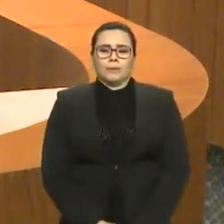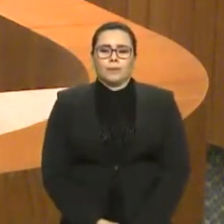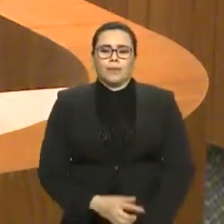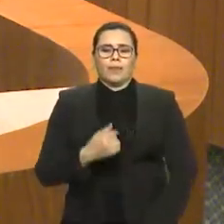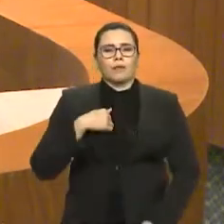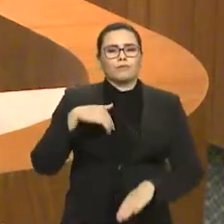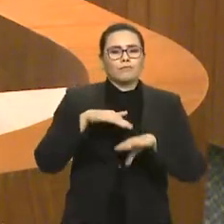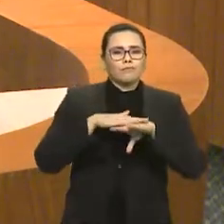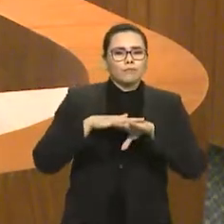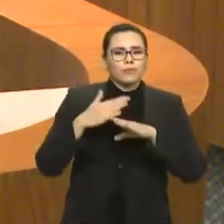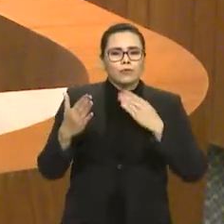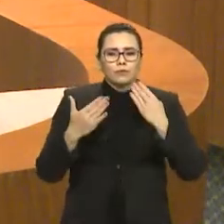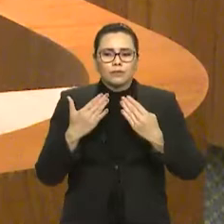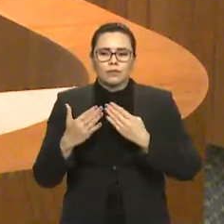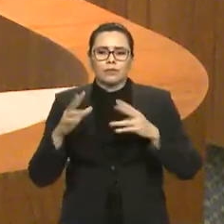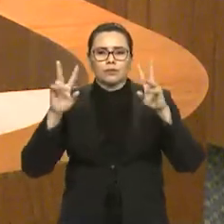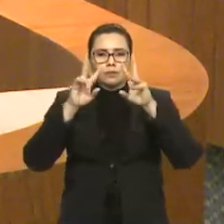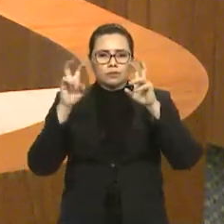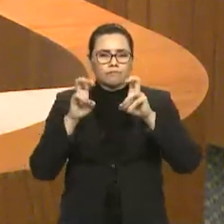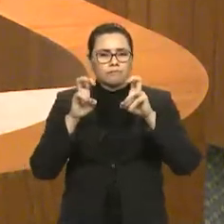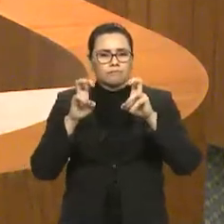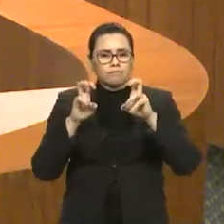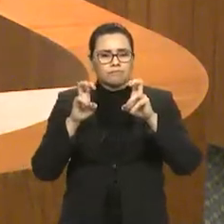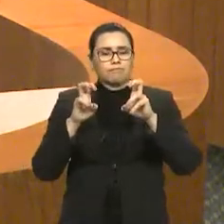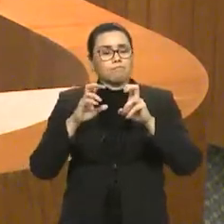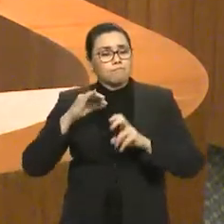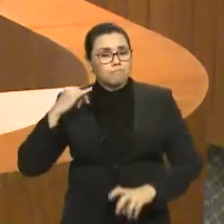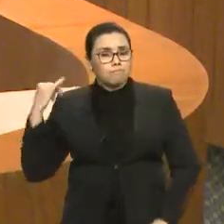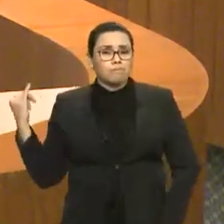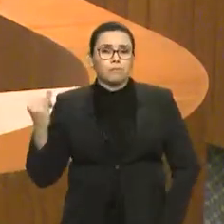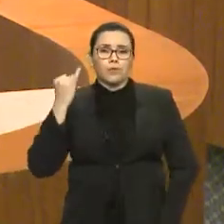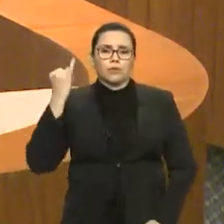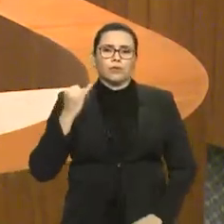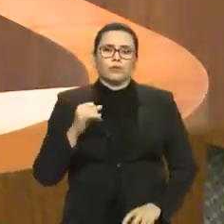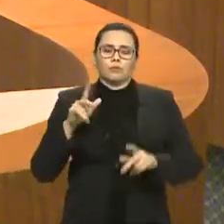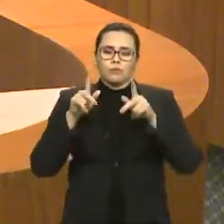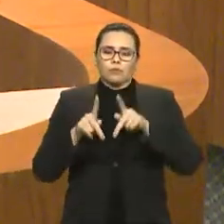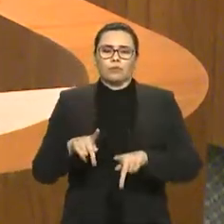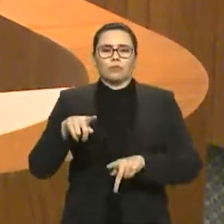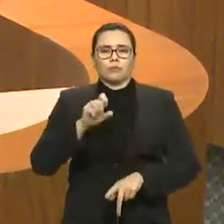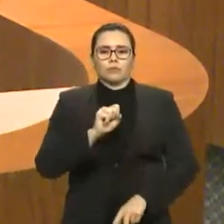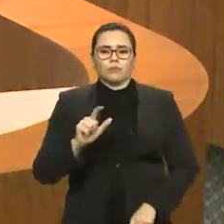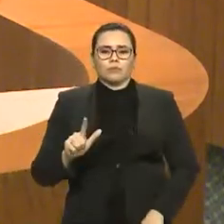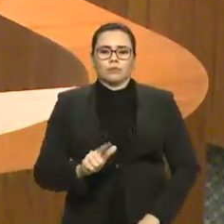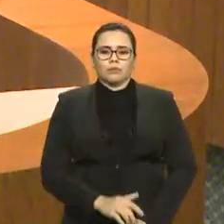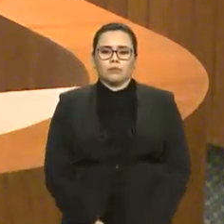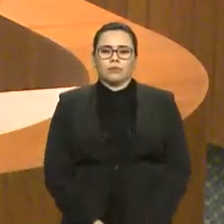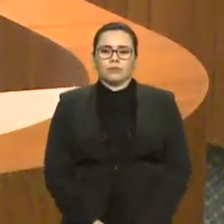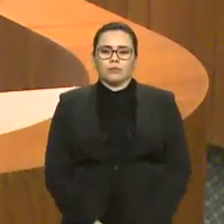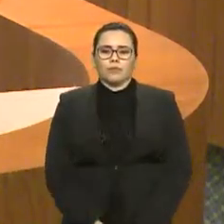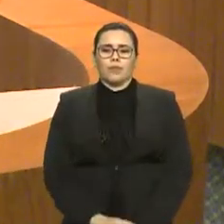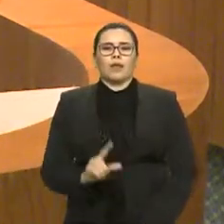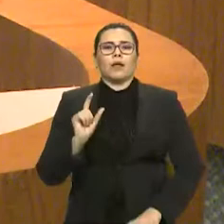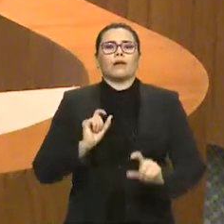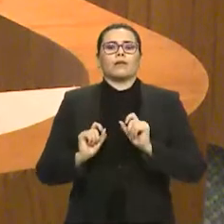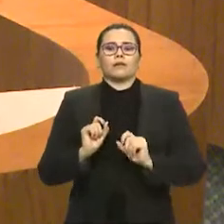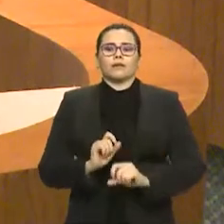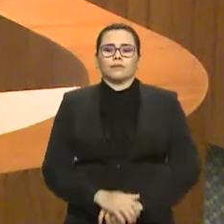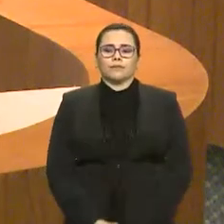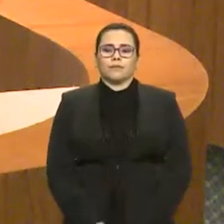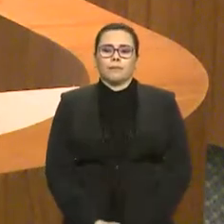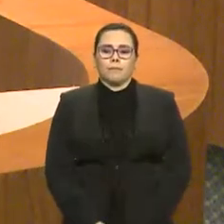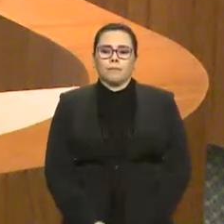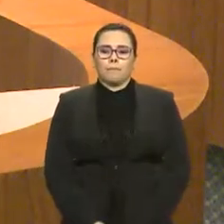conversado e tratado sobre assuntos de suma importância para a população de São Luís, que é sobre a eleição da